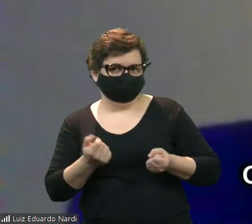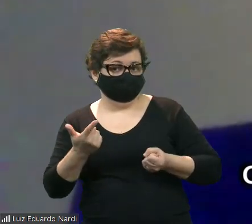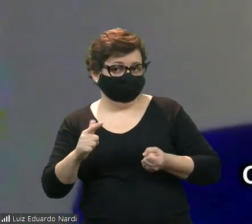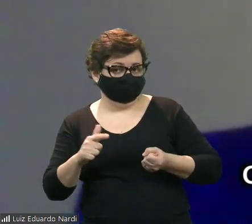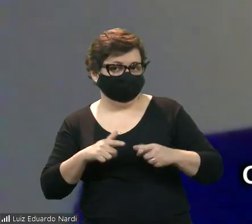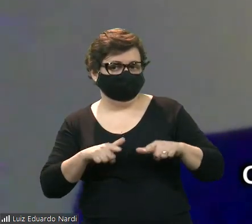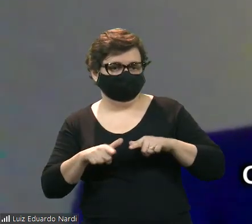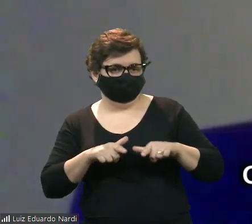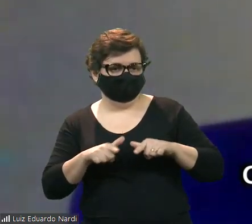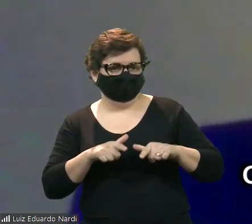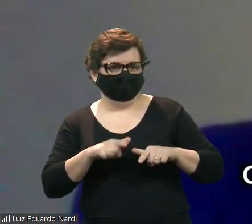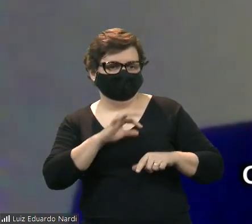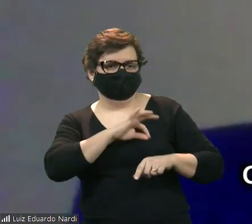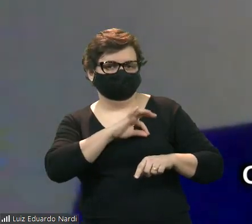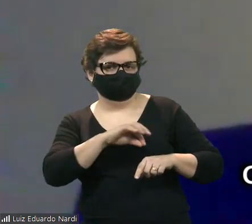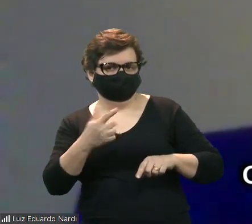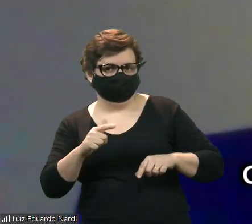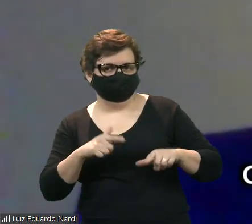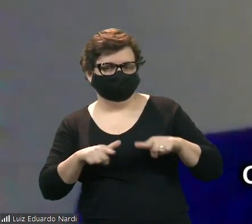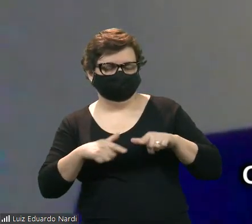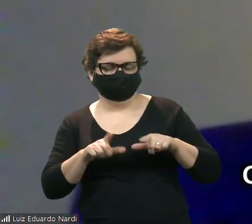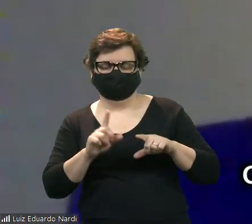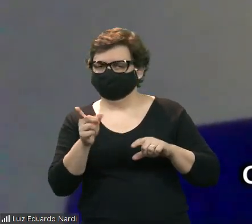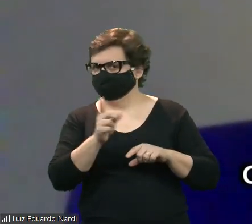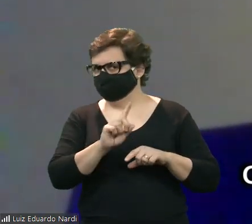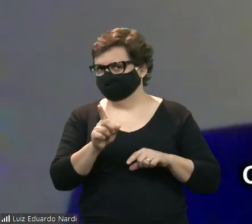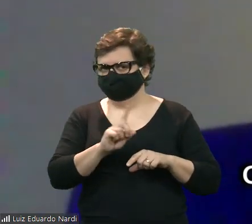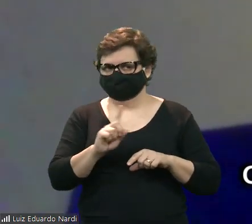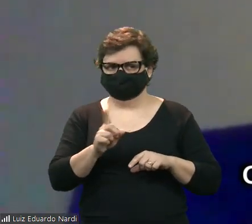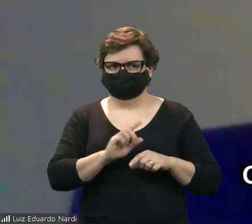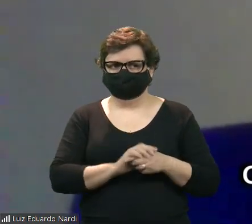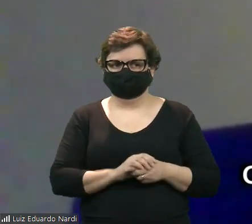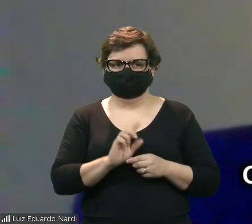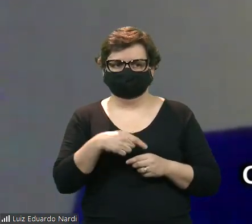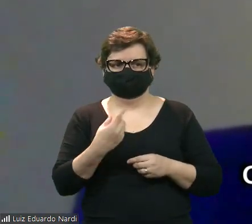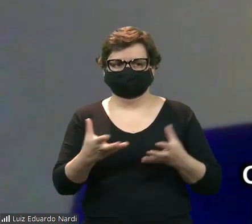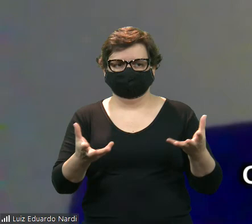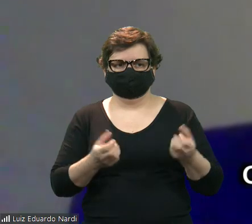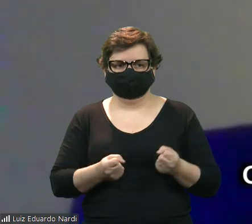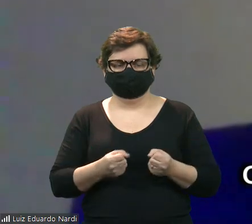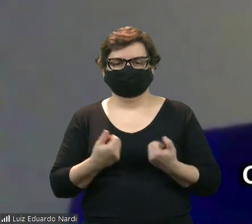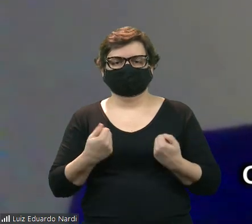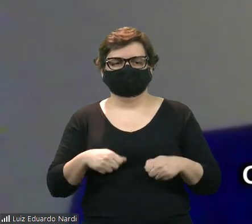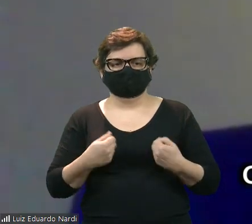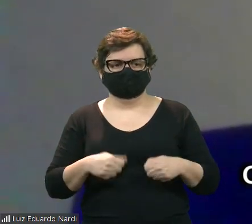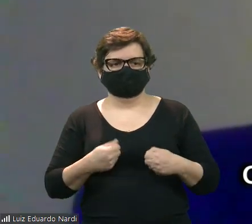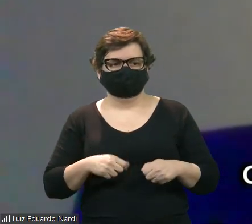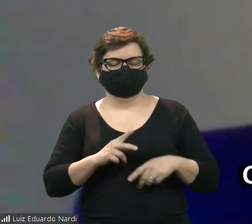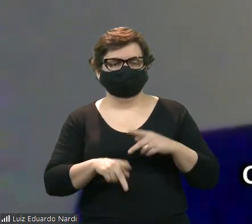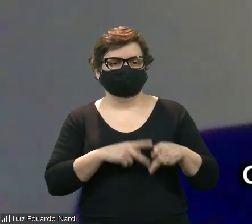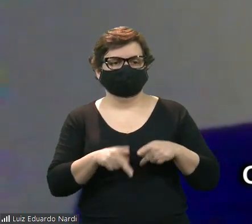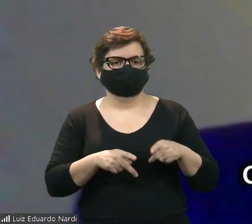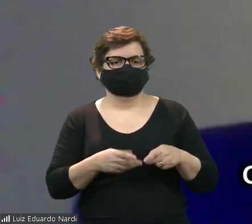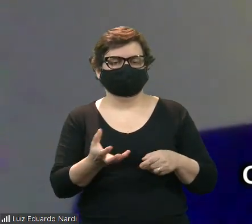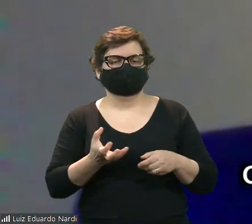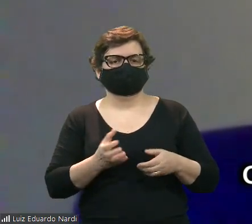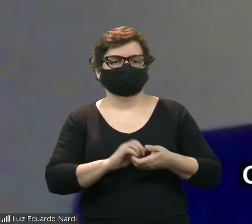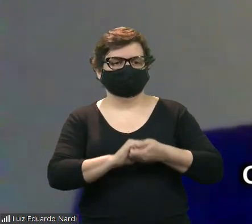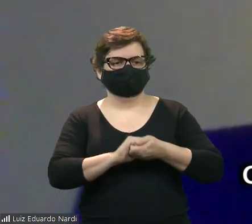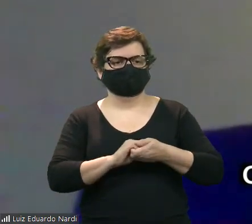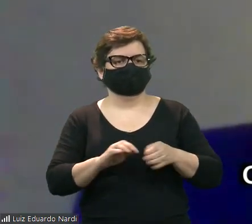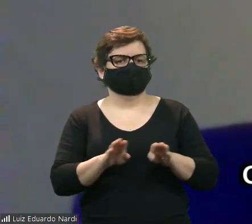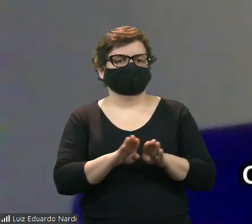Não é verdade. Nós estamos disponibilizados, nós recebemos as demandas. Eu queria cumprimentar também